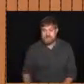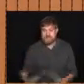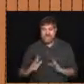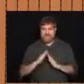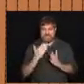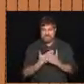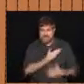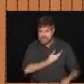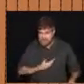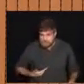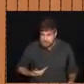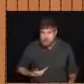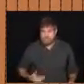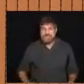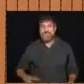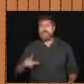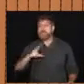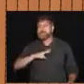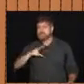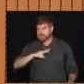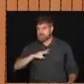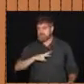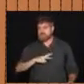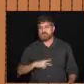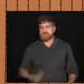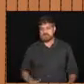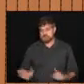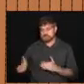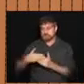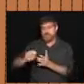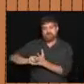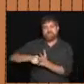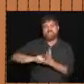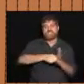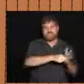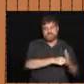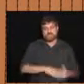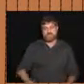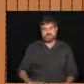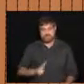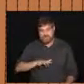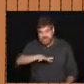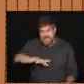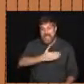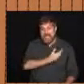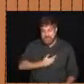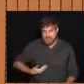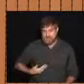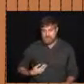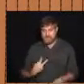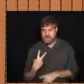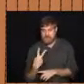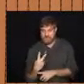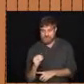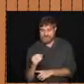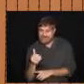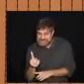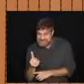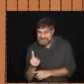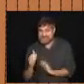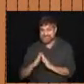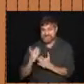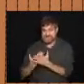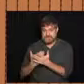as escolas públicas e privadas de Campinas serão fechadas. Na rede pública municipal são 206 unidades